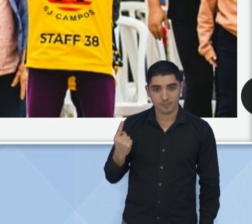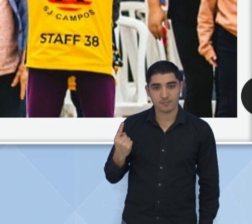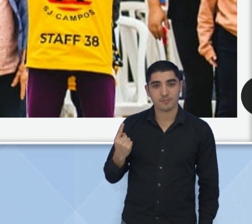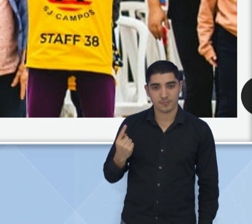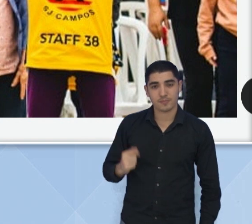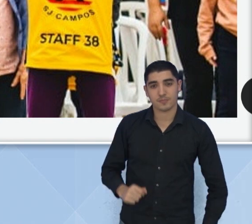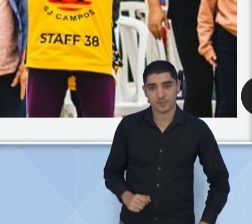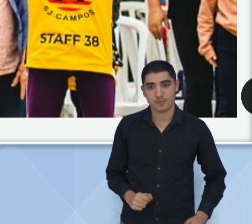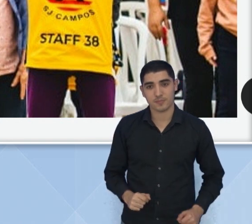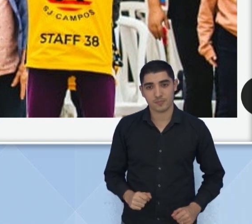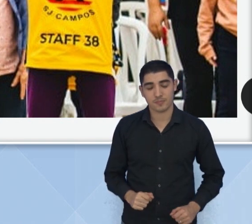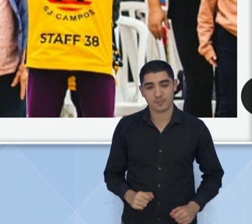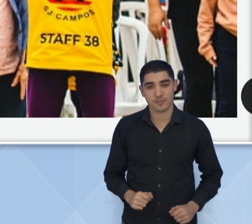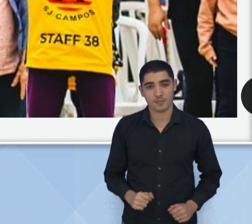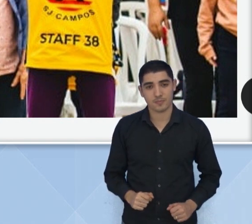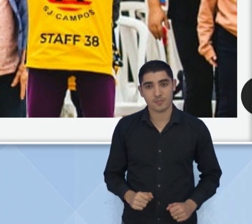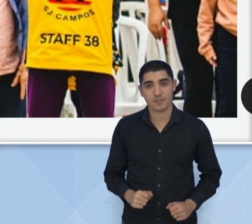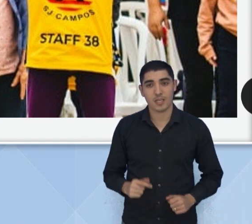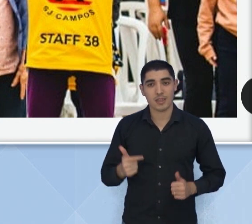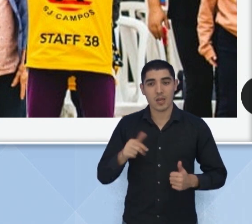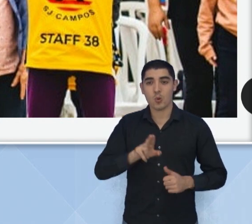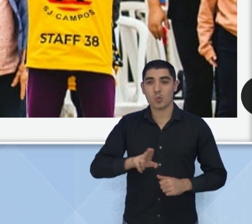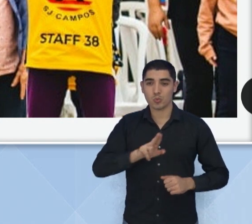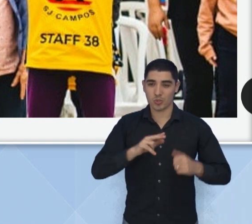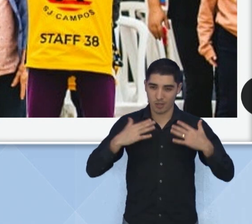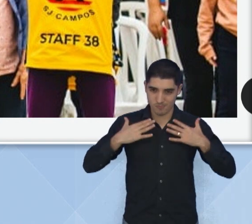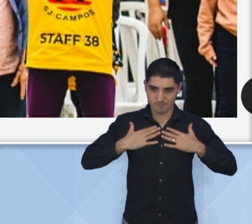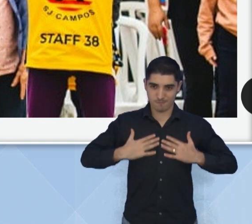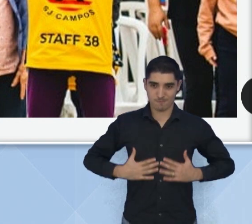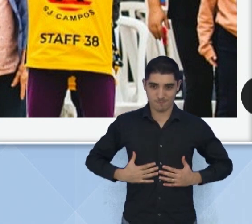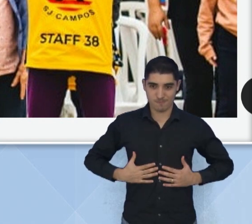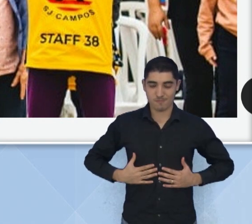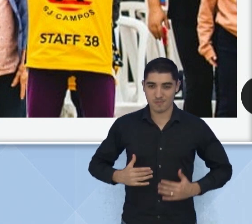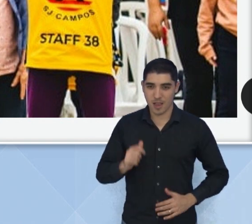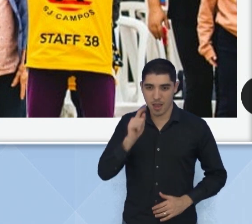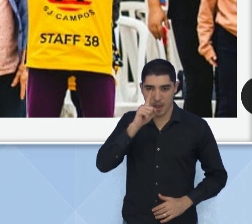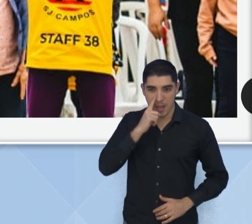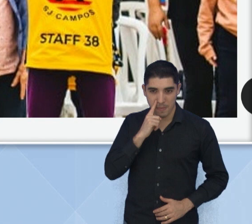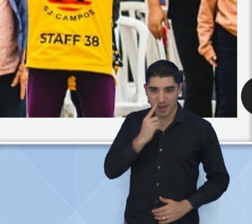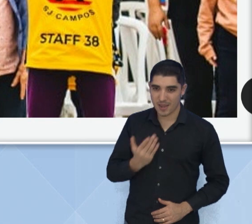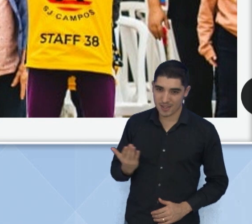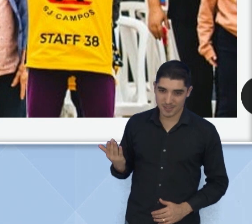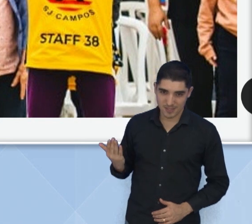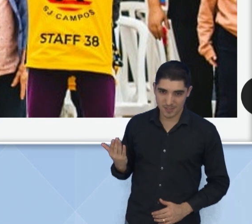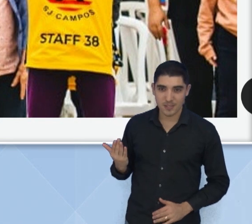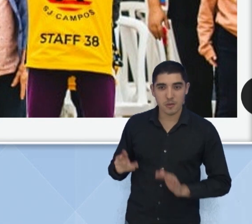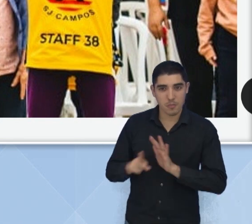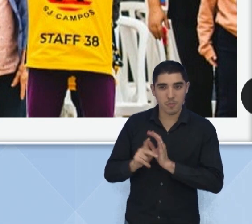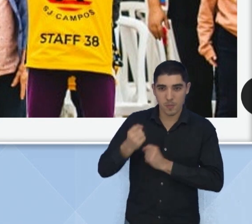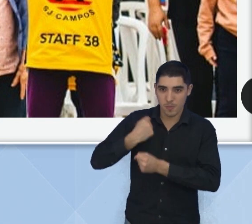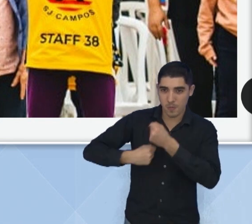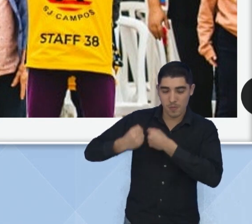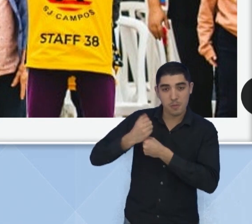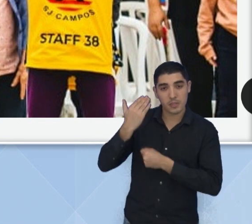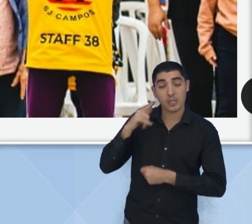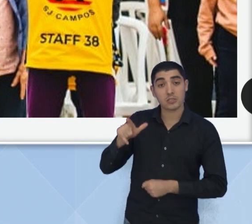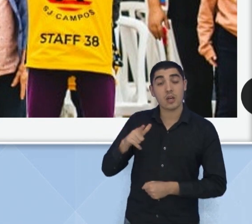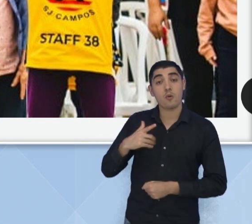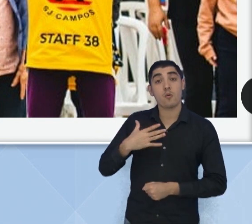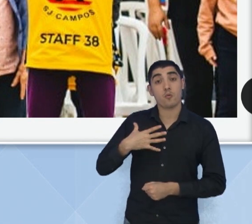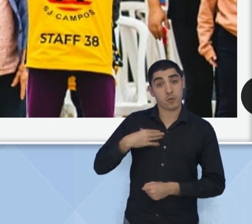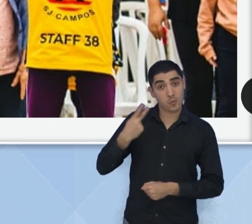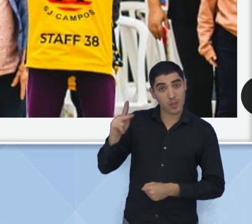com coletes do Bunkyo, esse foi um Dokai do ano passado. Ela perdeu o filho faz